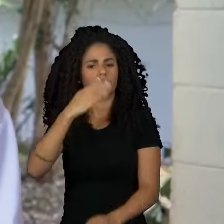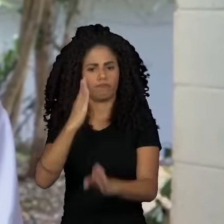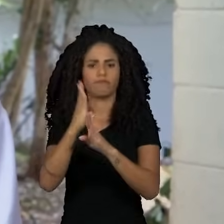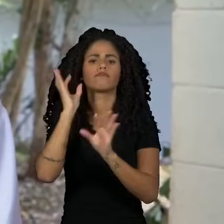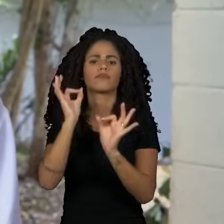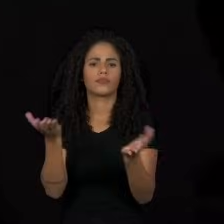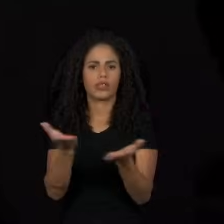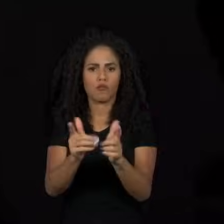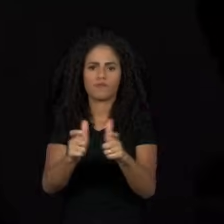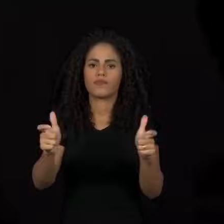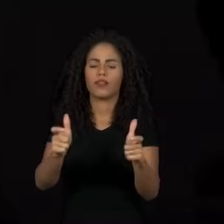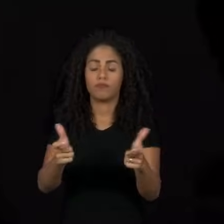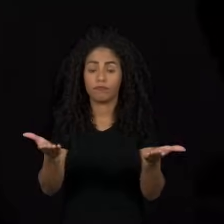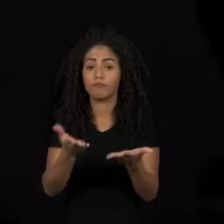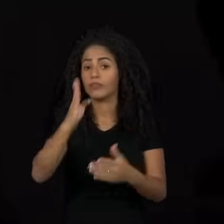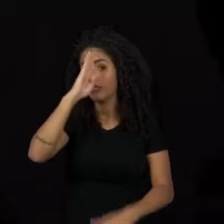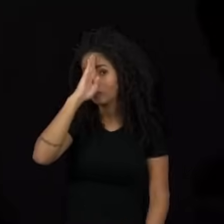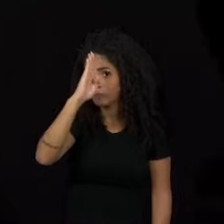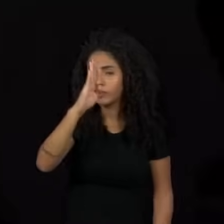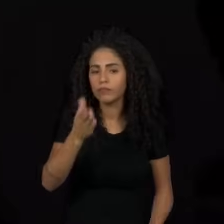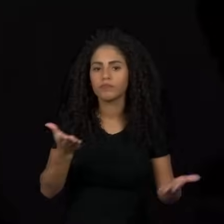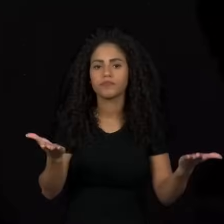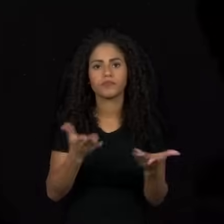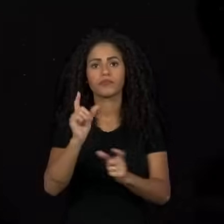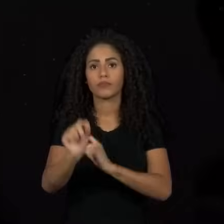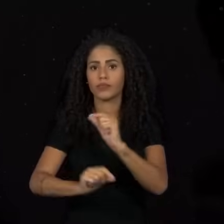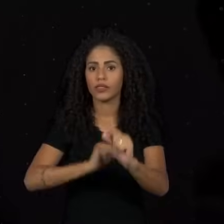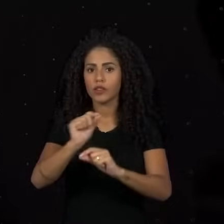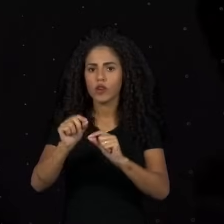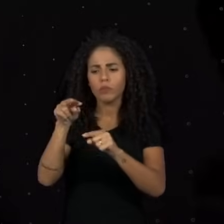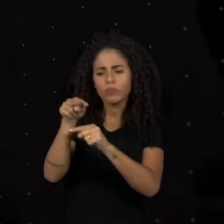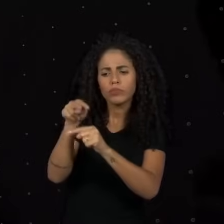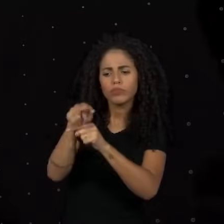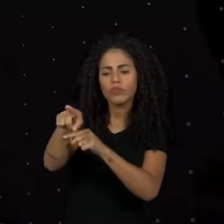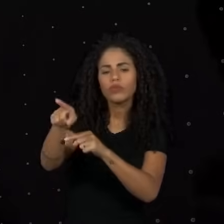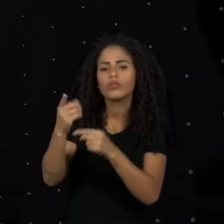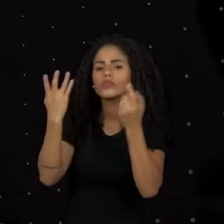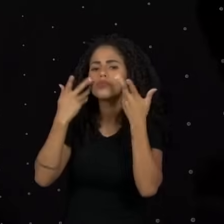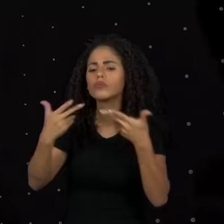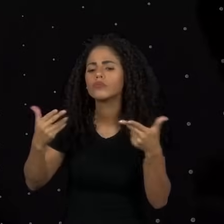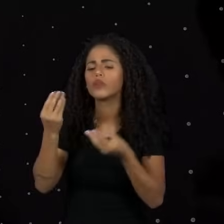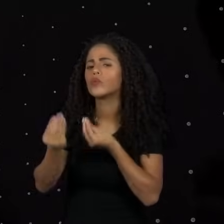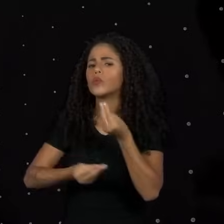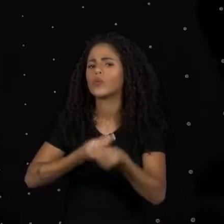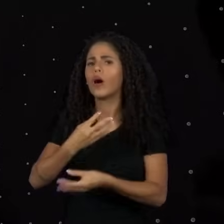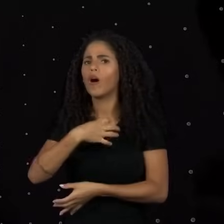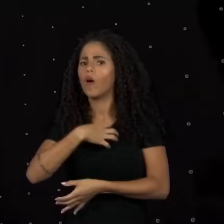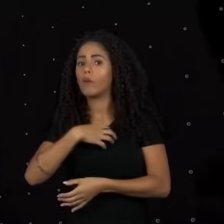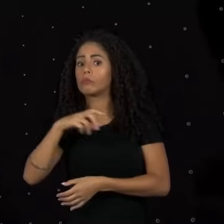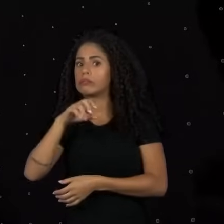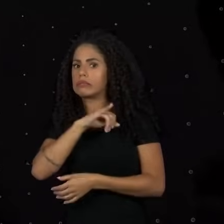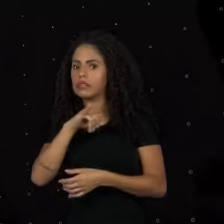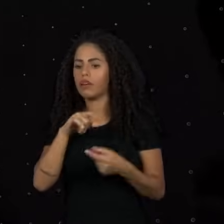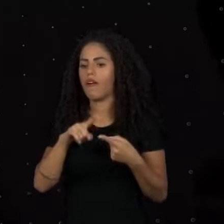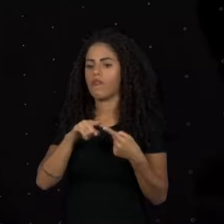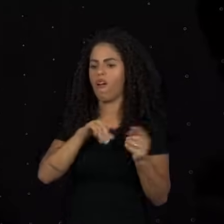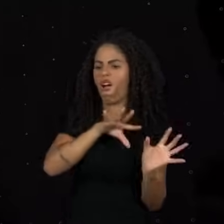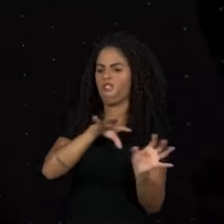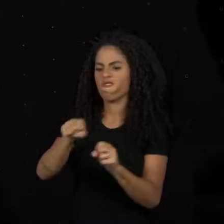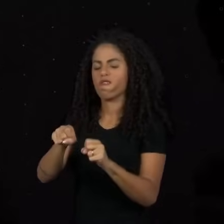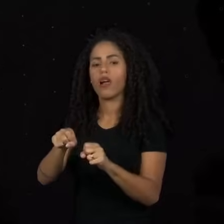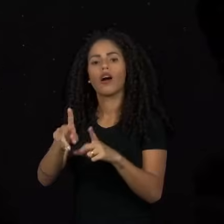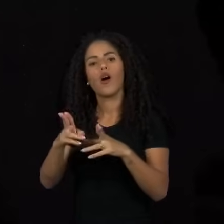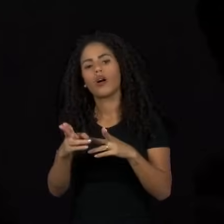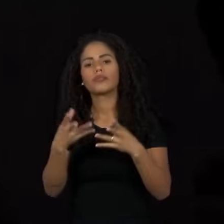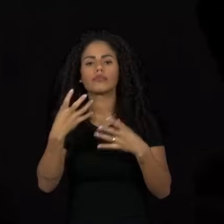deles aumenta mesmo. O principal é perceber, proteger esse animal, de forma que se tiver algum predador próximo, um cão